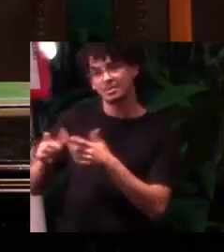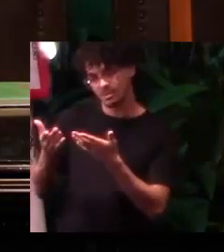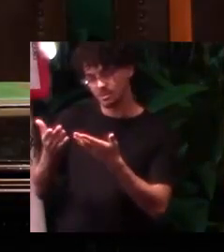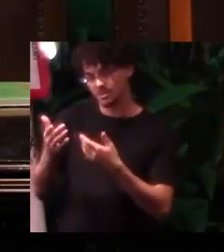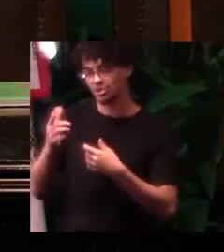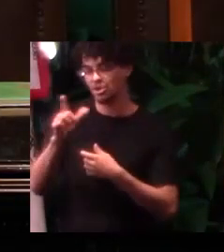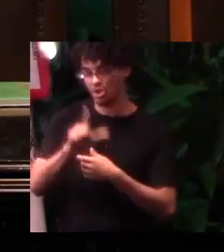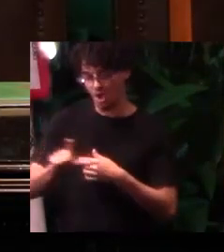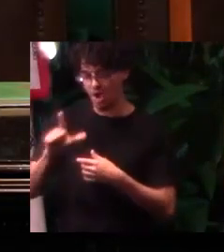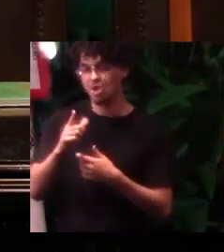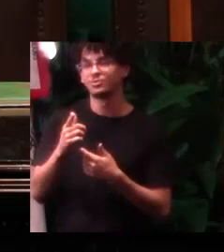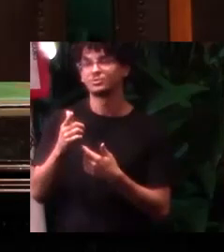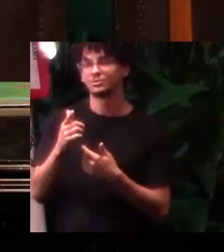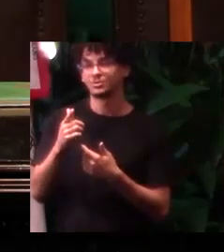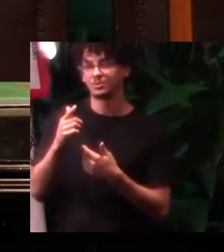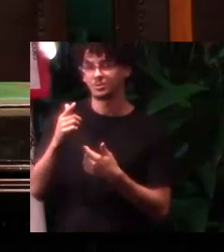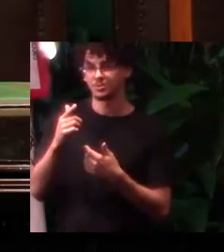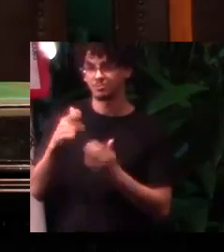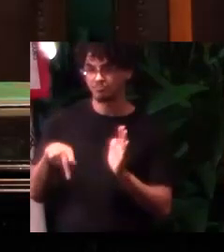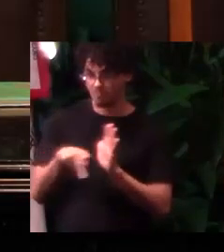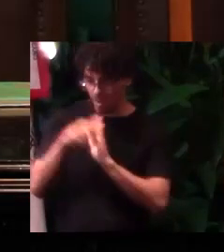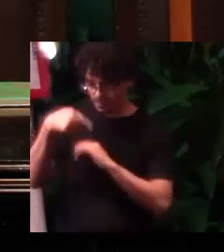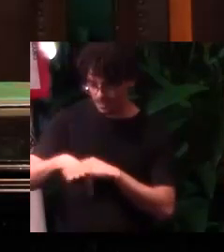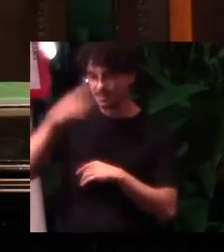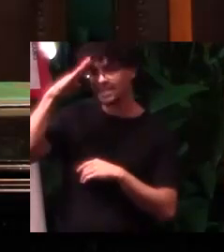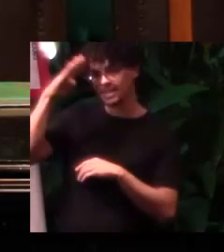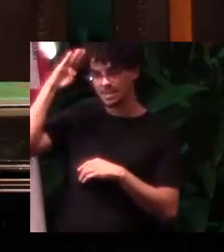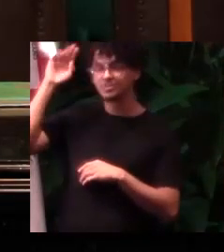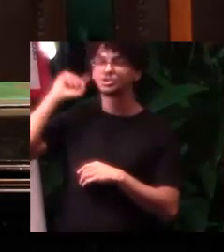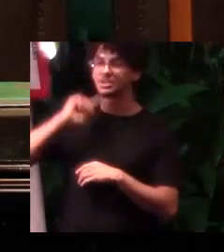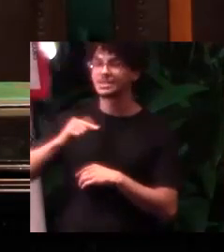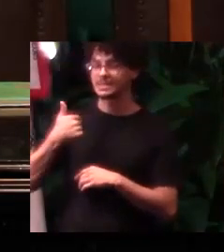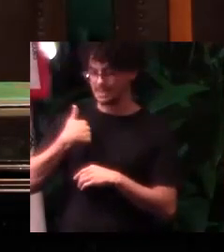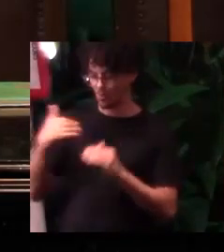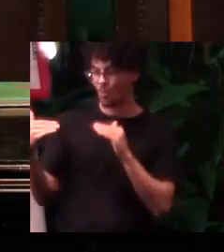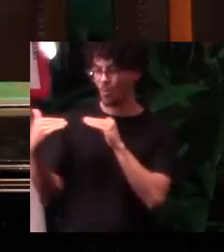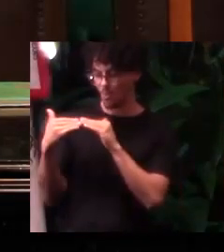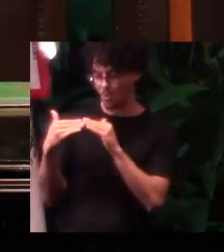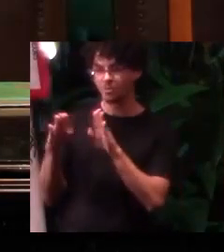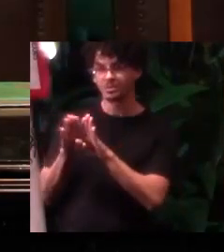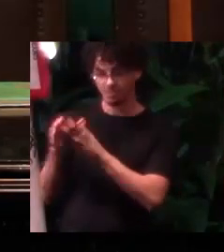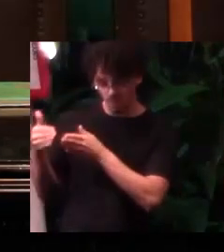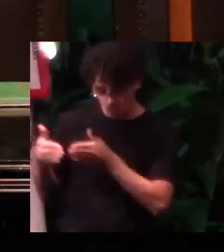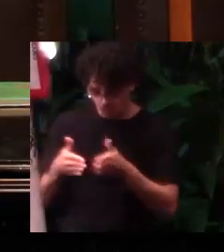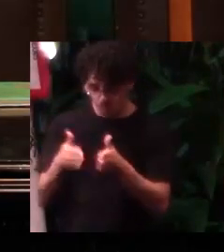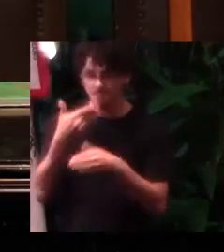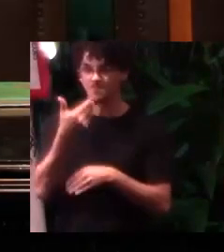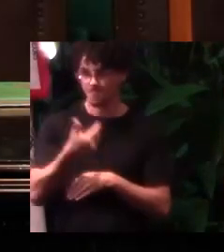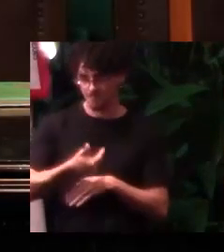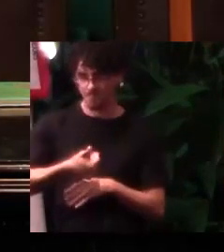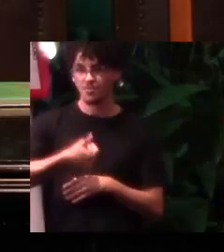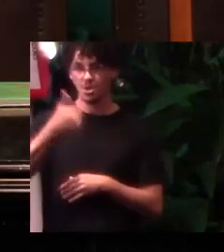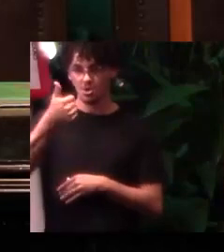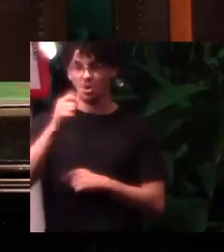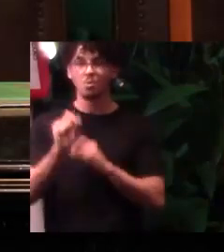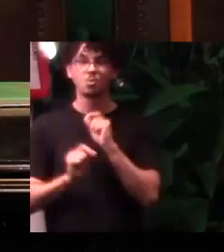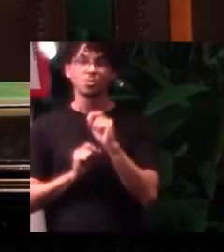eu achei também o melhor caminho, eu vou falar um